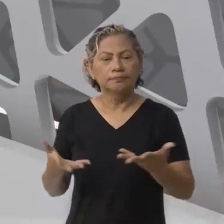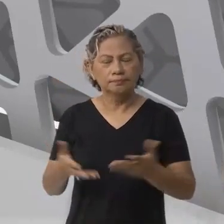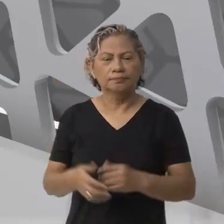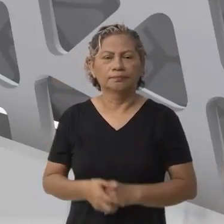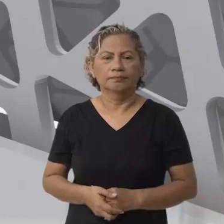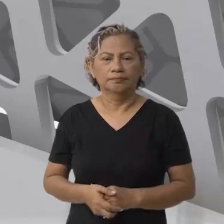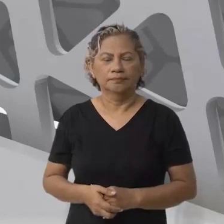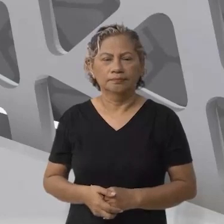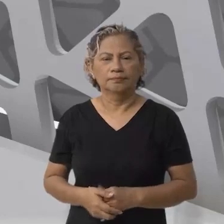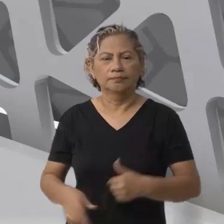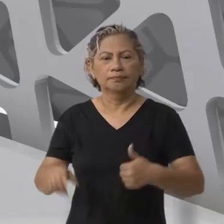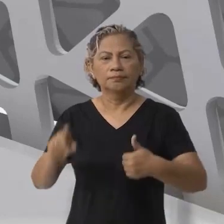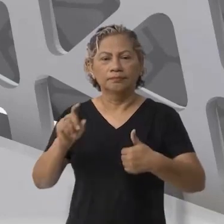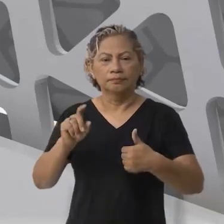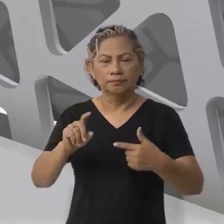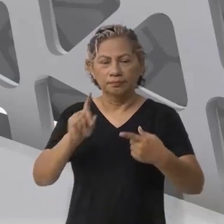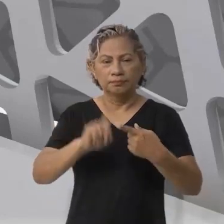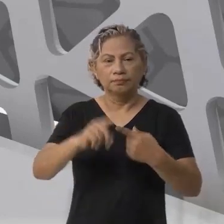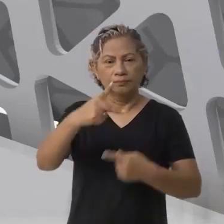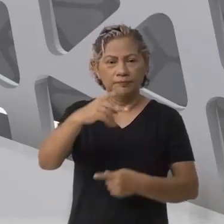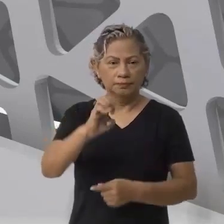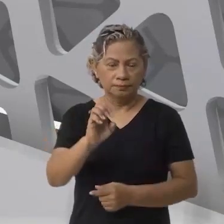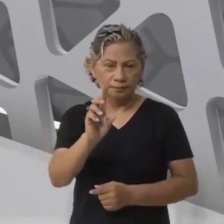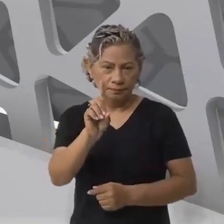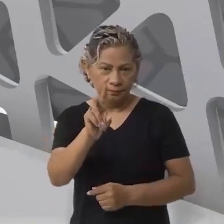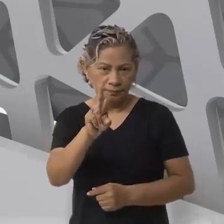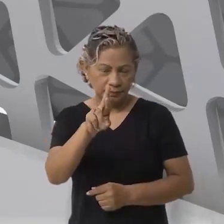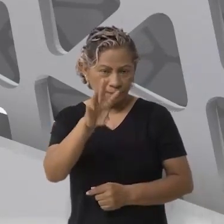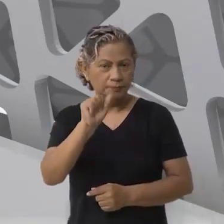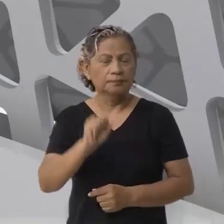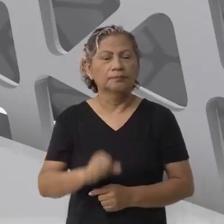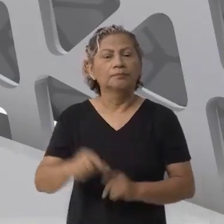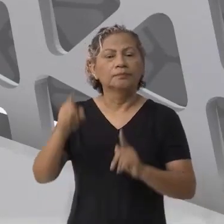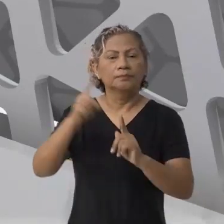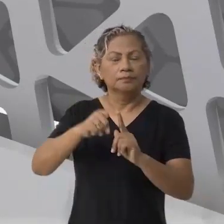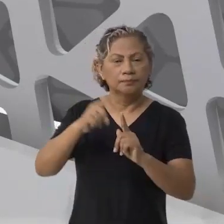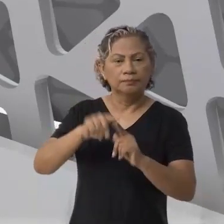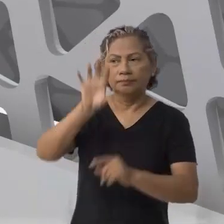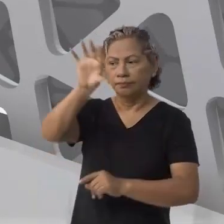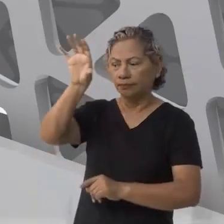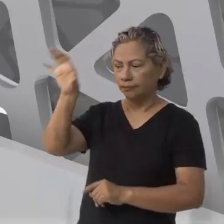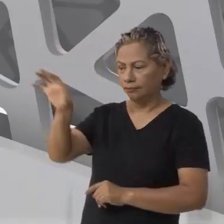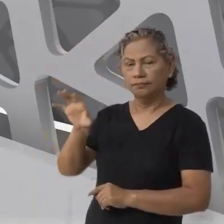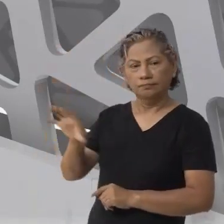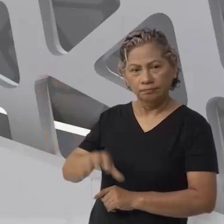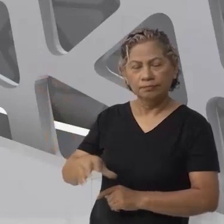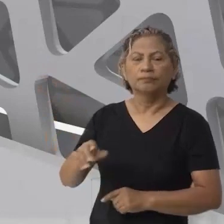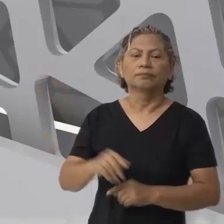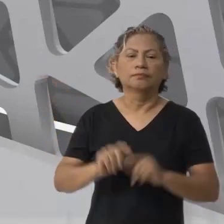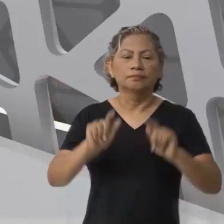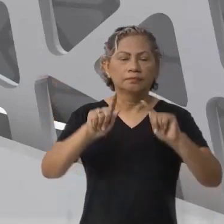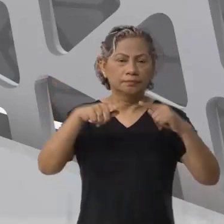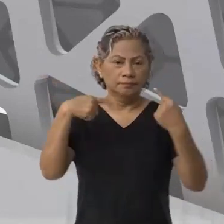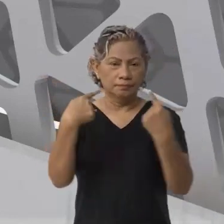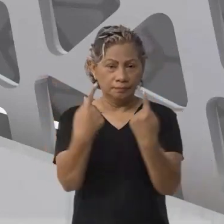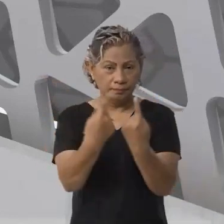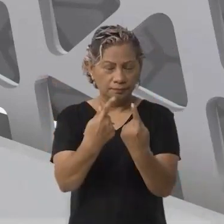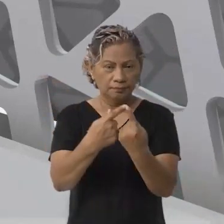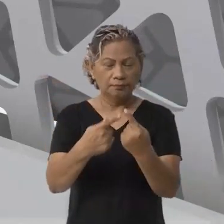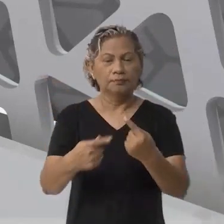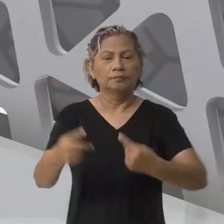a Centro-Oeste. Aí agora a gente vai falar do Pedro Pinchas Geiger, que é justamente os complexos regionais ou as